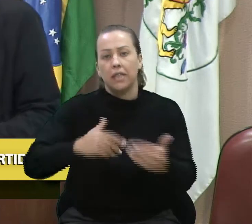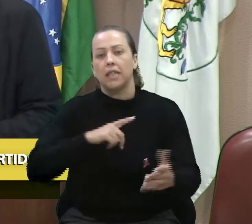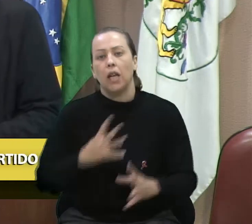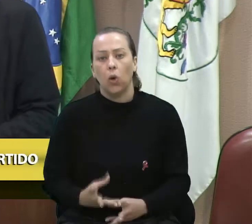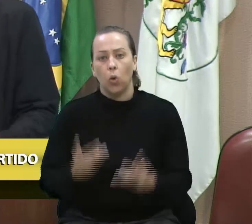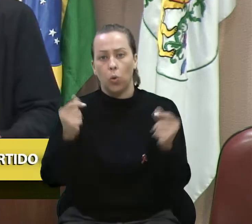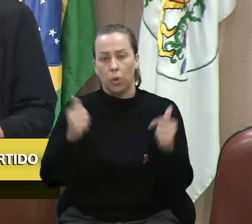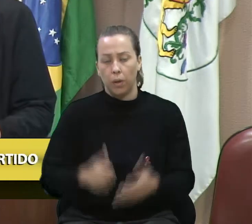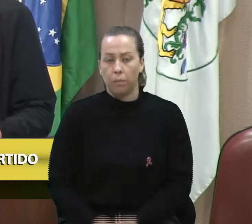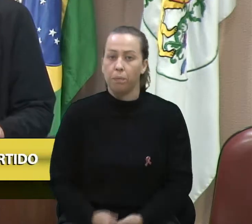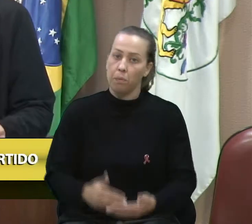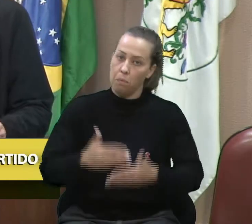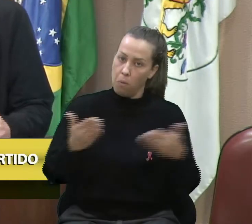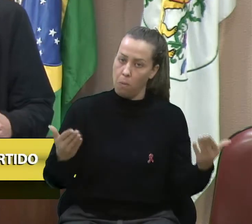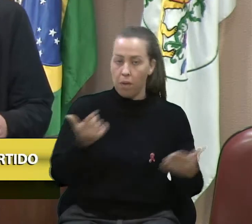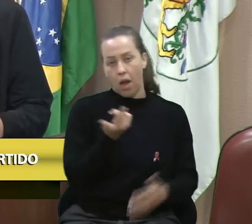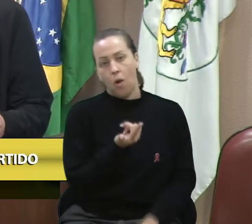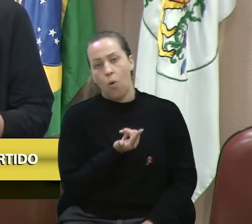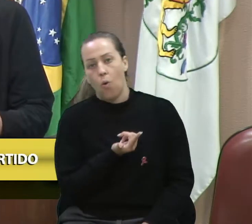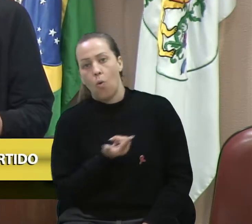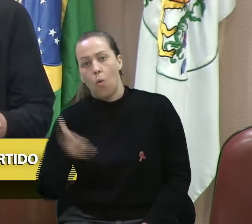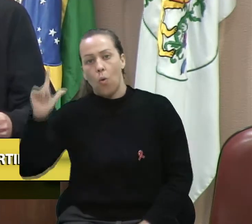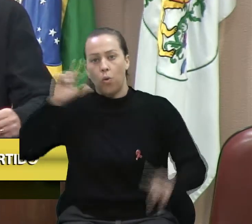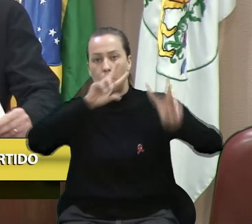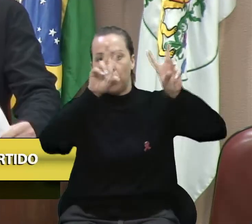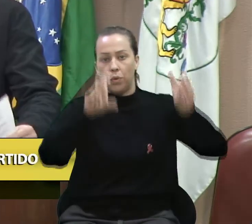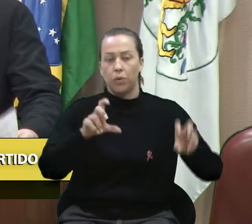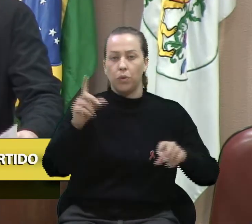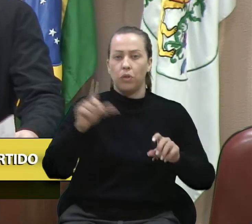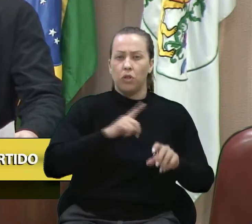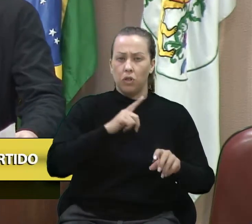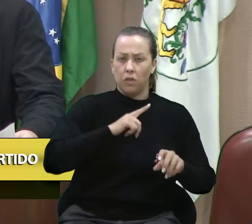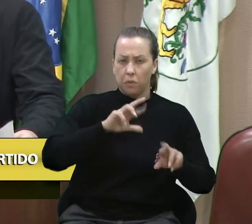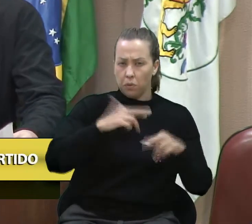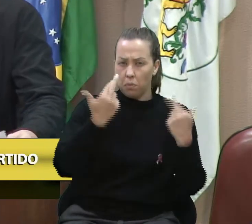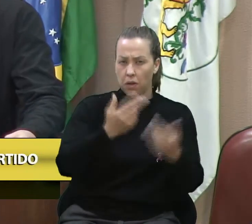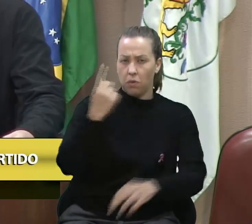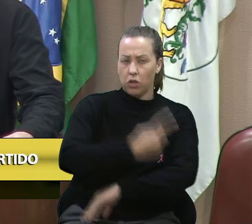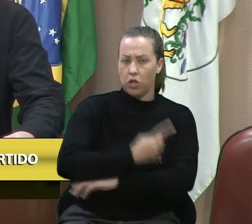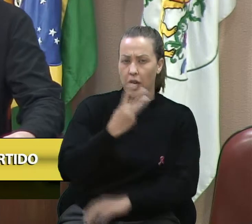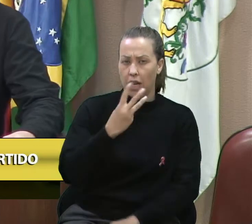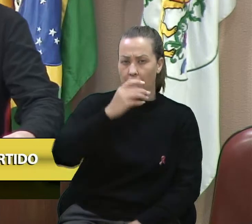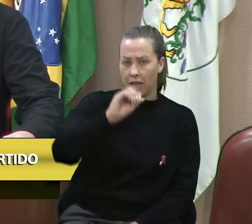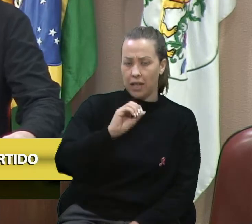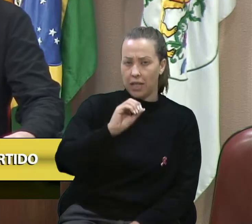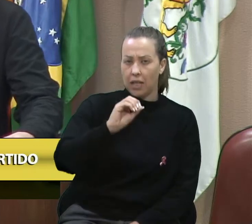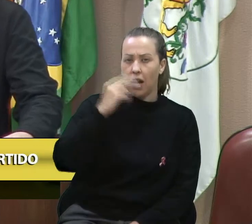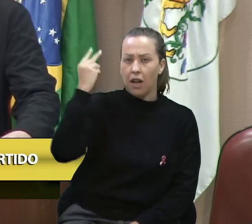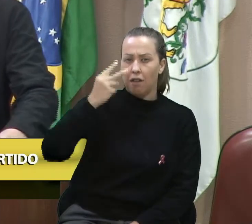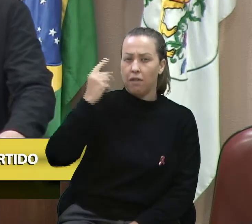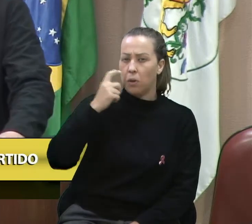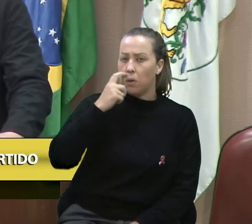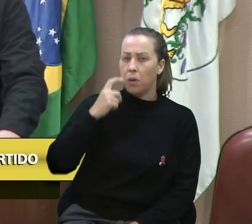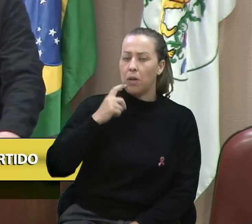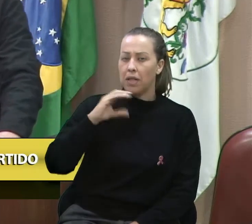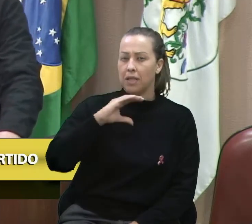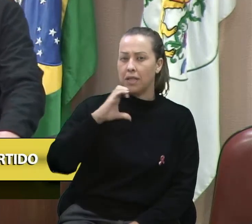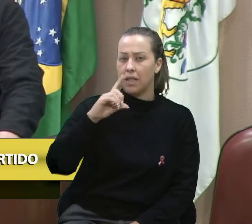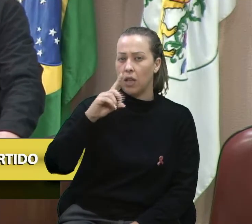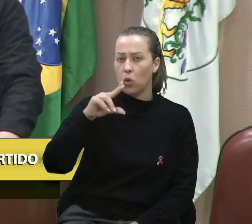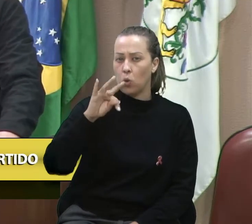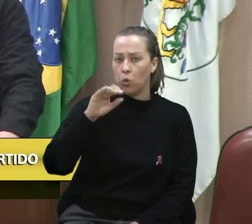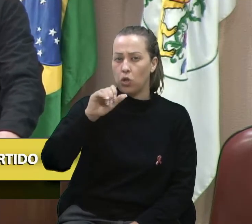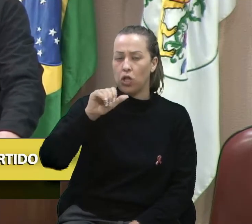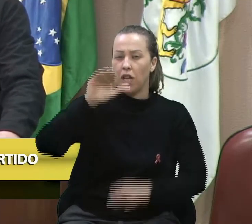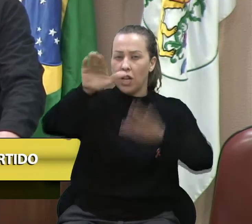Bom, indo para outro assunto, a gente teve uma reunião no dia 30, o vereador Moleque, ali presidente da SEDUT, convocou essa